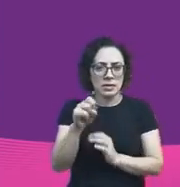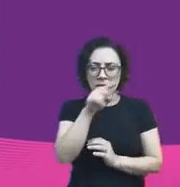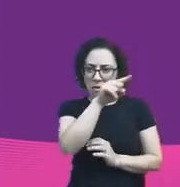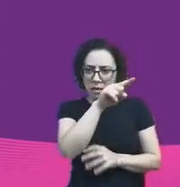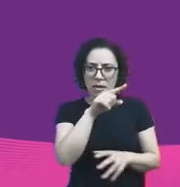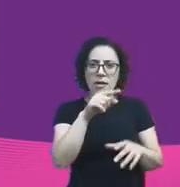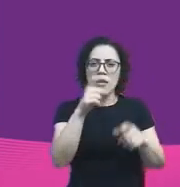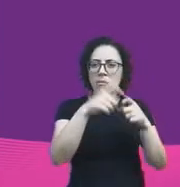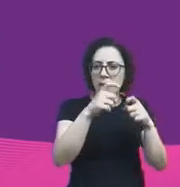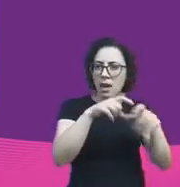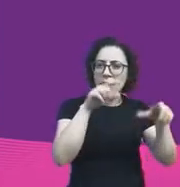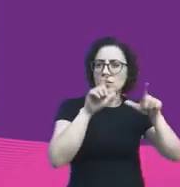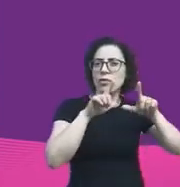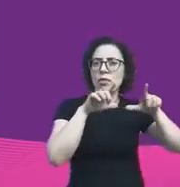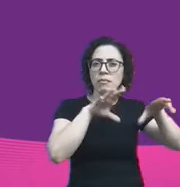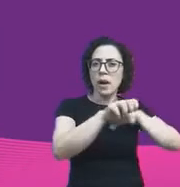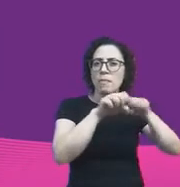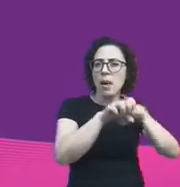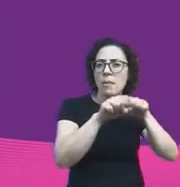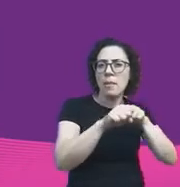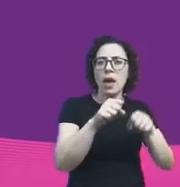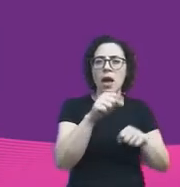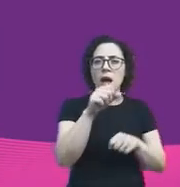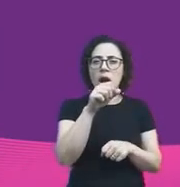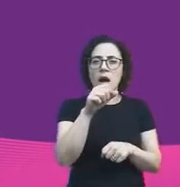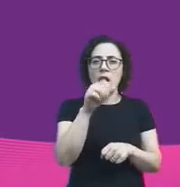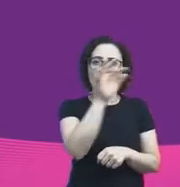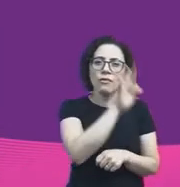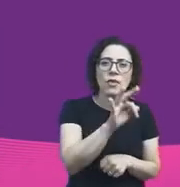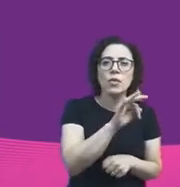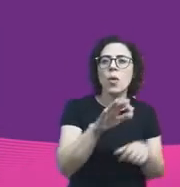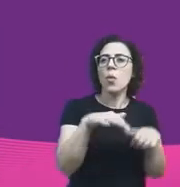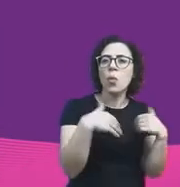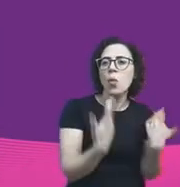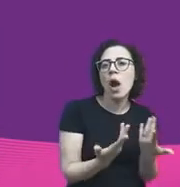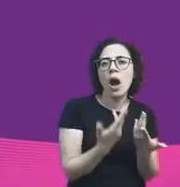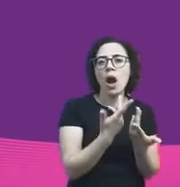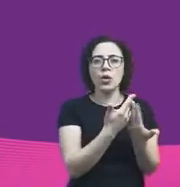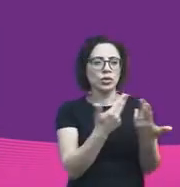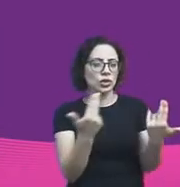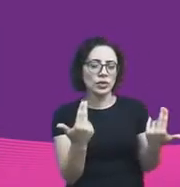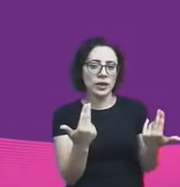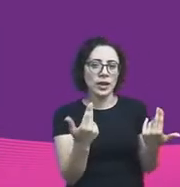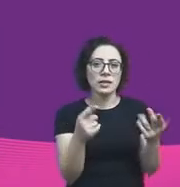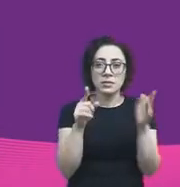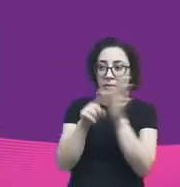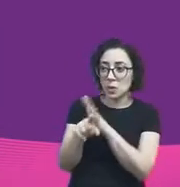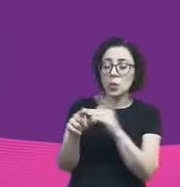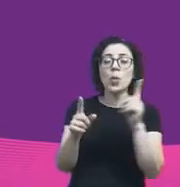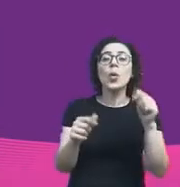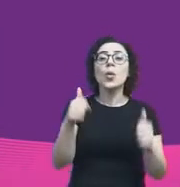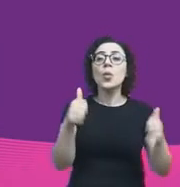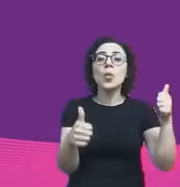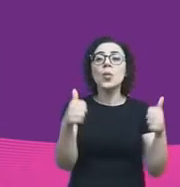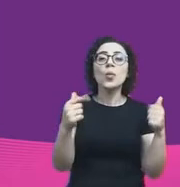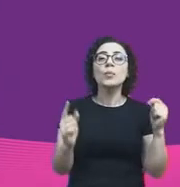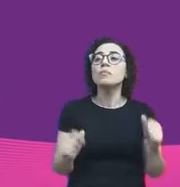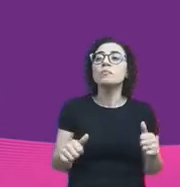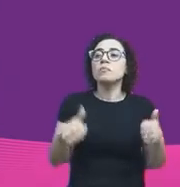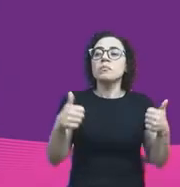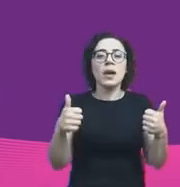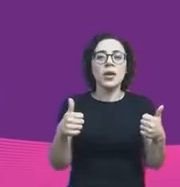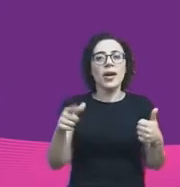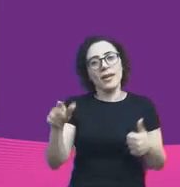qual universidade que ele veio, ou se ele é super experiente. A percepção do paciente é muito importante. E quando você avalia os hospitais,